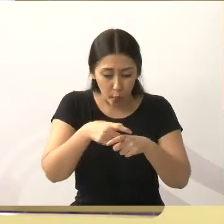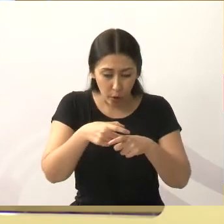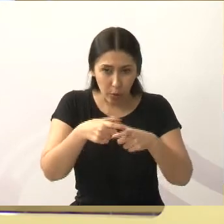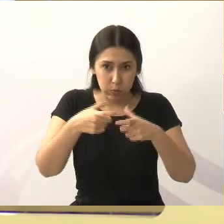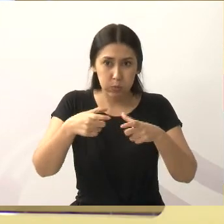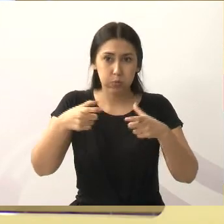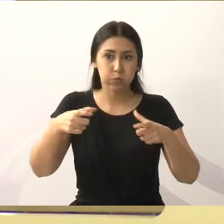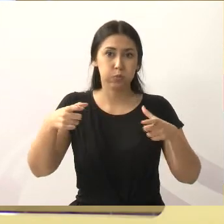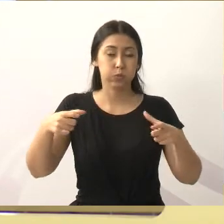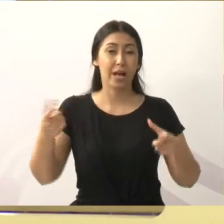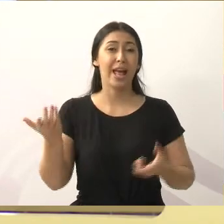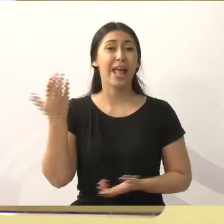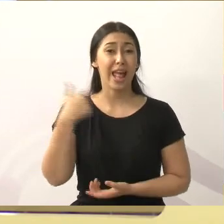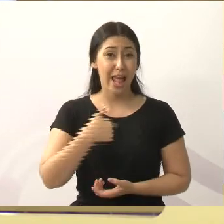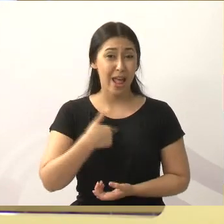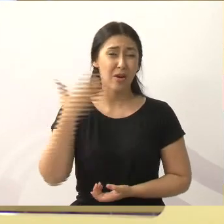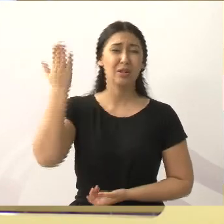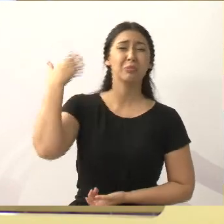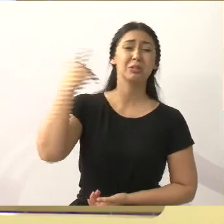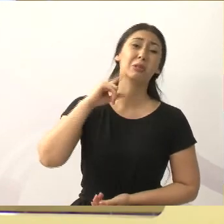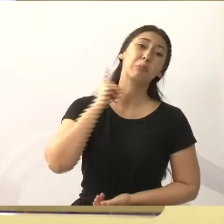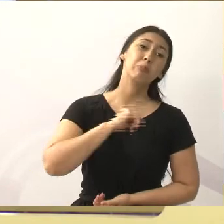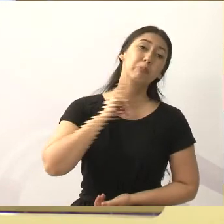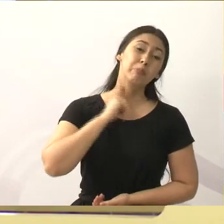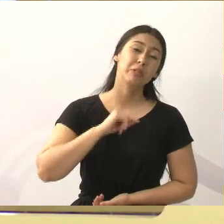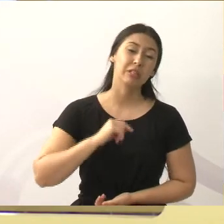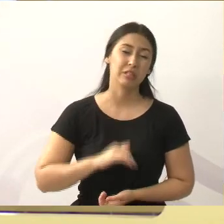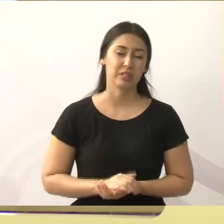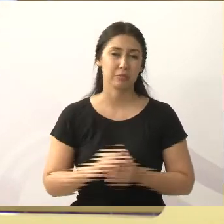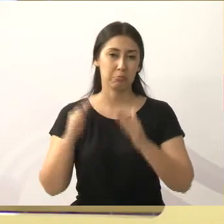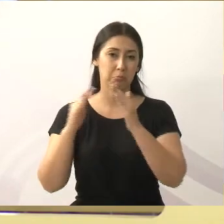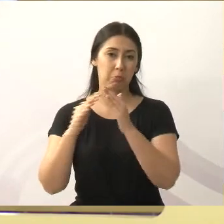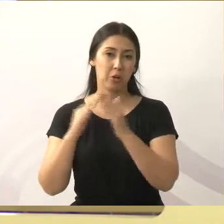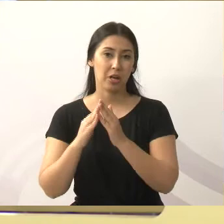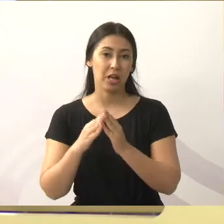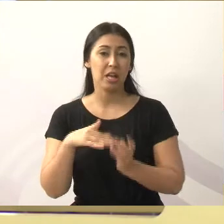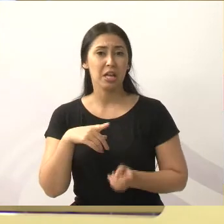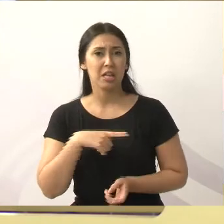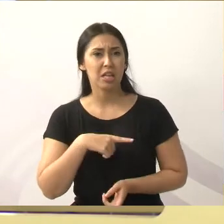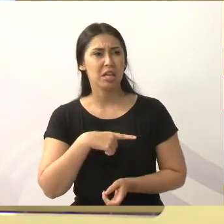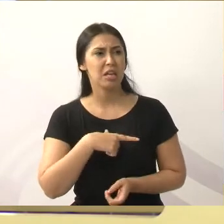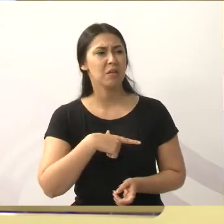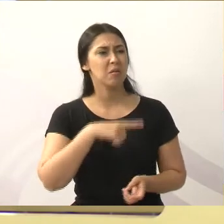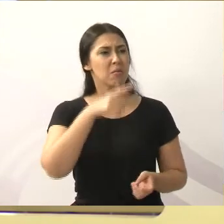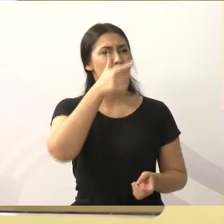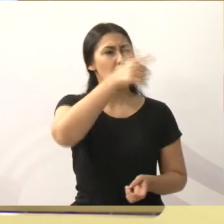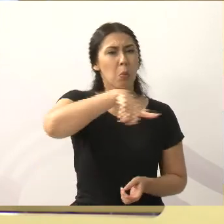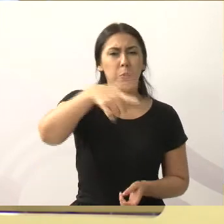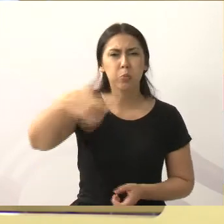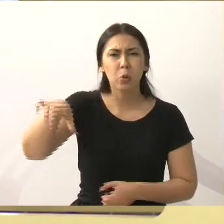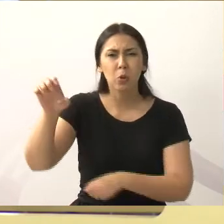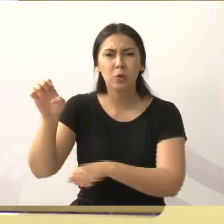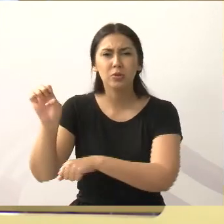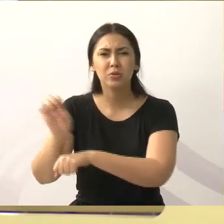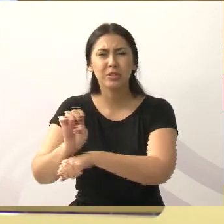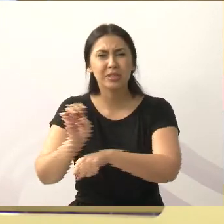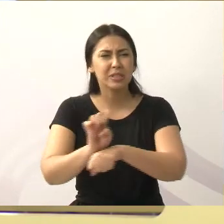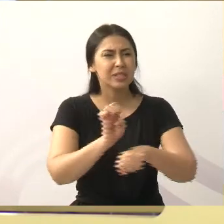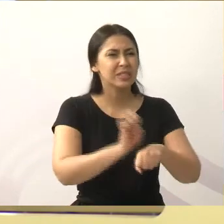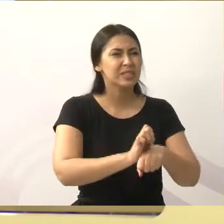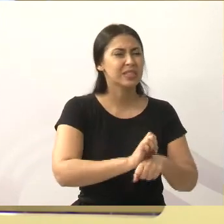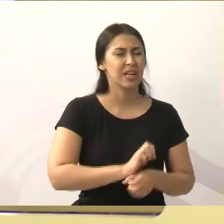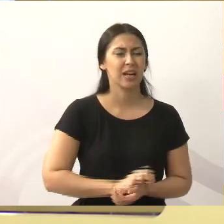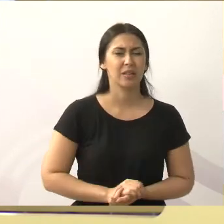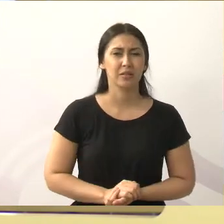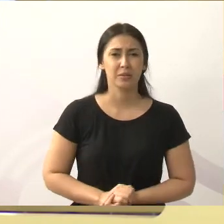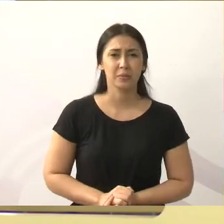lá de Cristina, Minas Gerais. Muita gente veio do Paraná, no Nordeste, Paraná, Rio Grande do